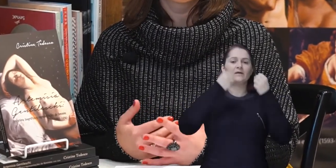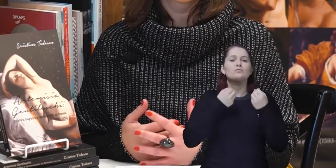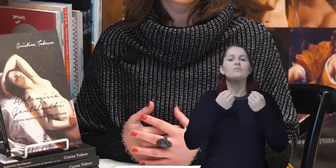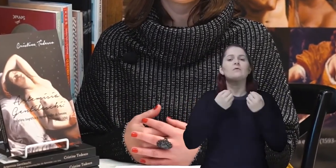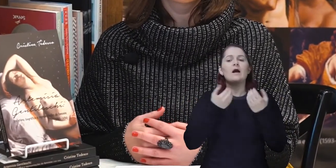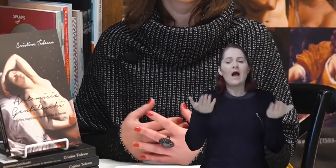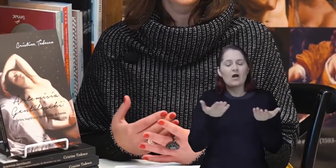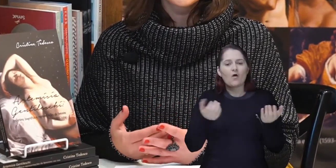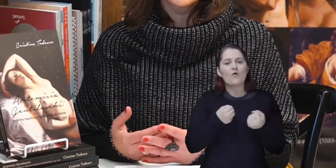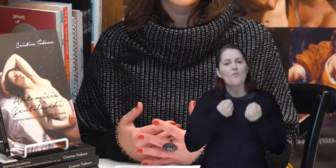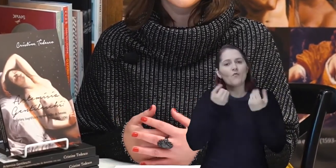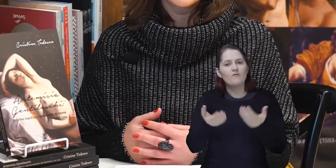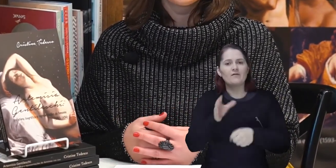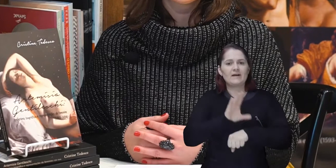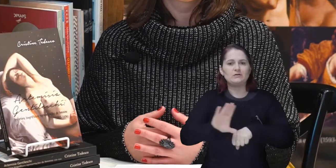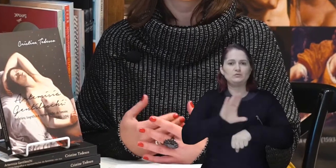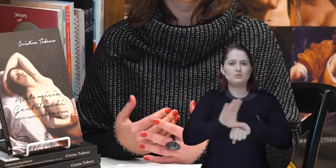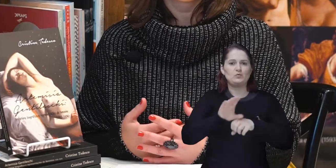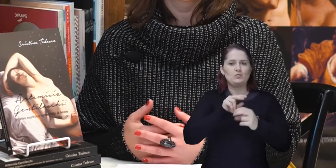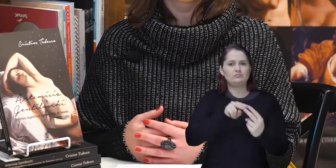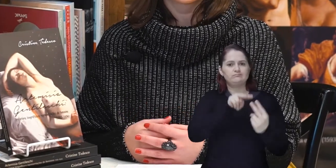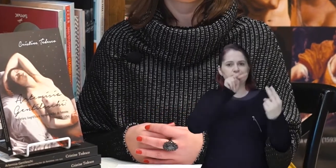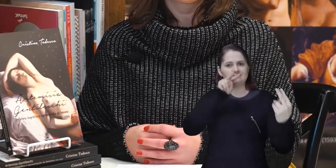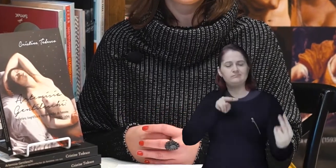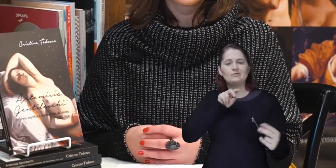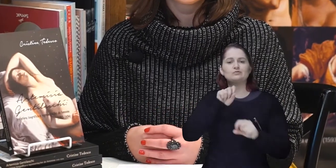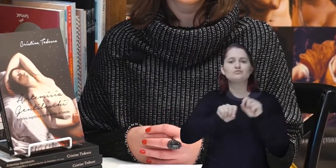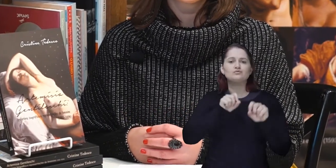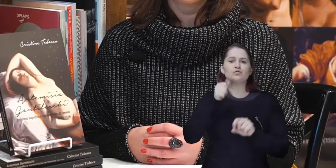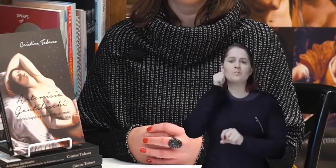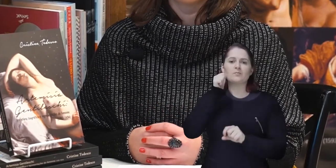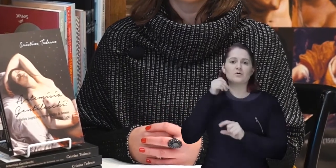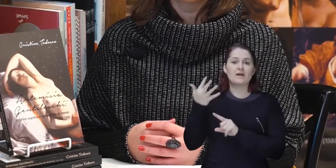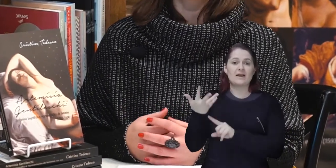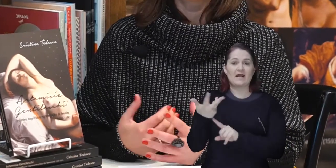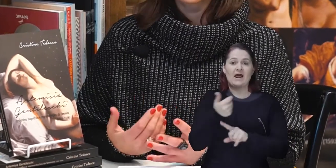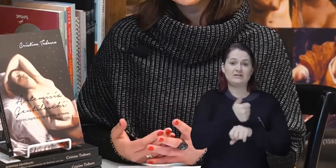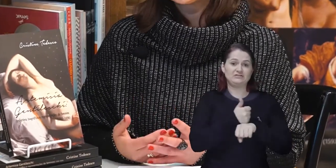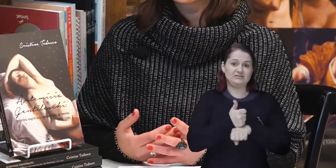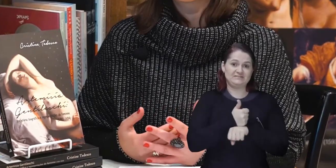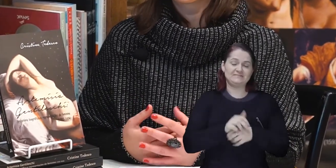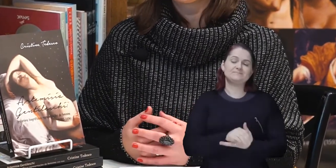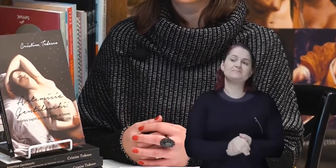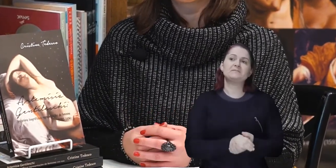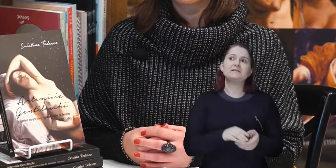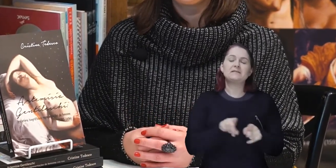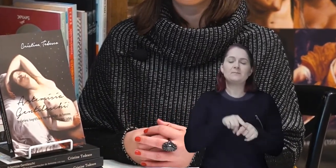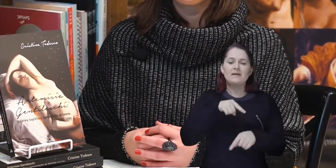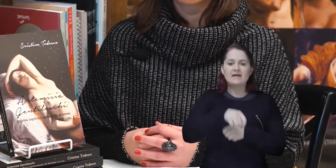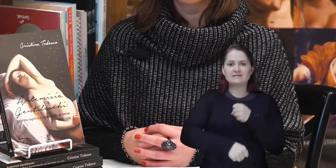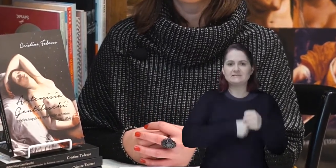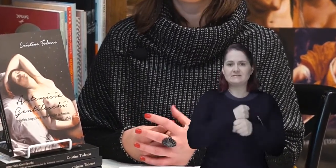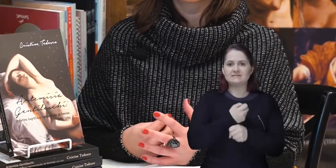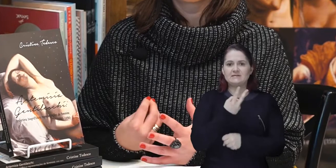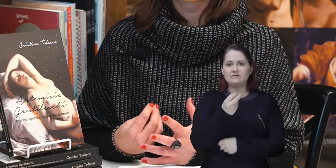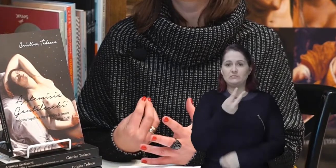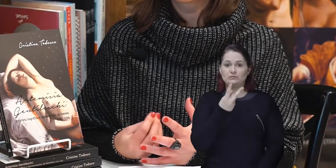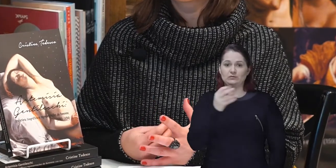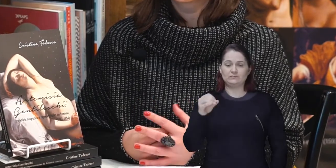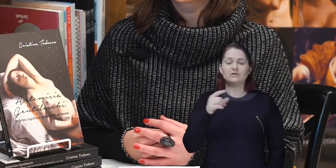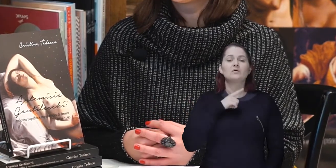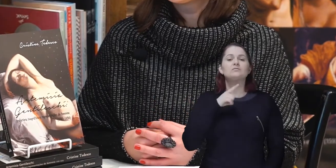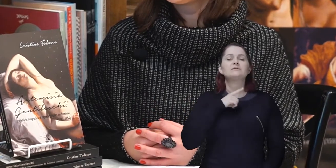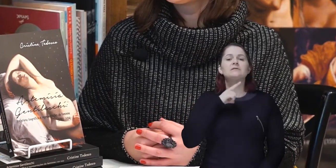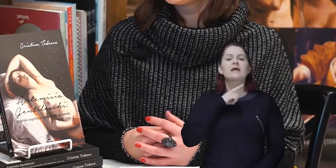tenho feito por meio de cursos online sobre história das mulheres artistas e sobre as projeções ainda para 2020, que também